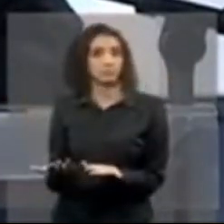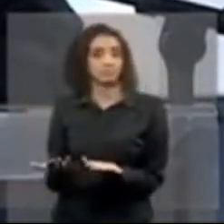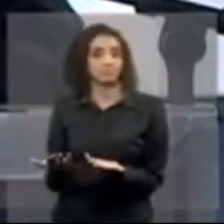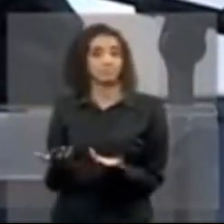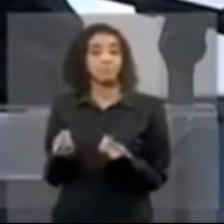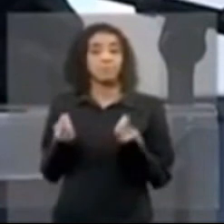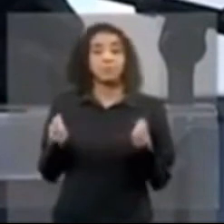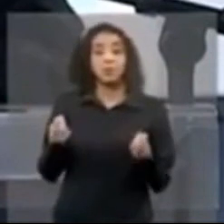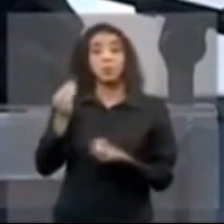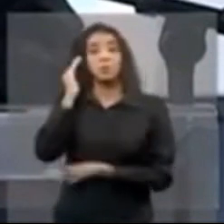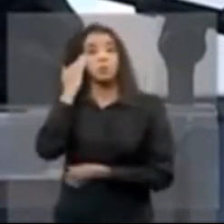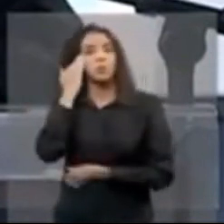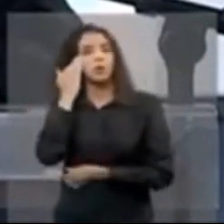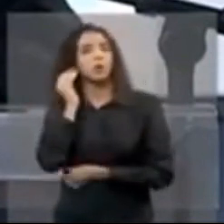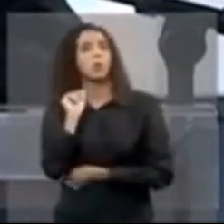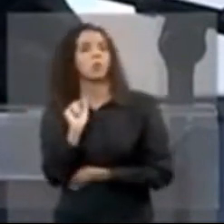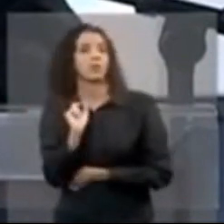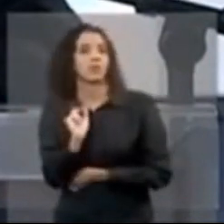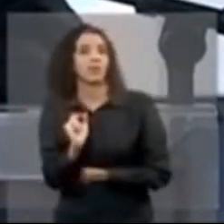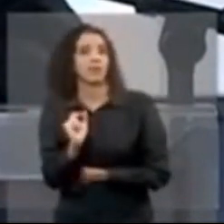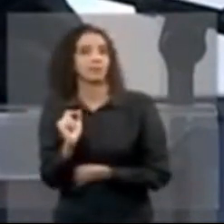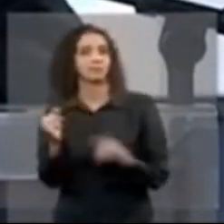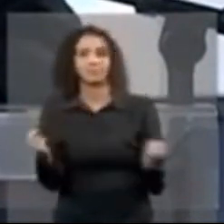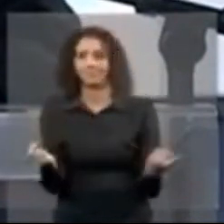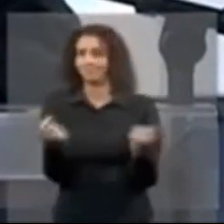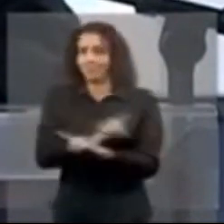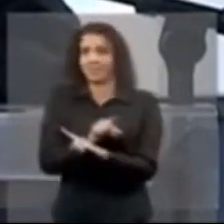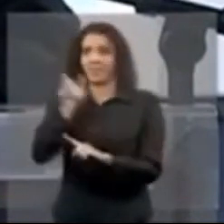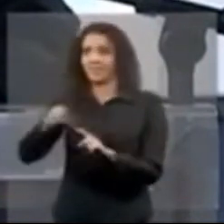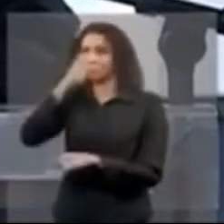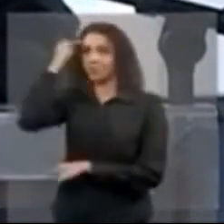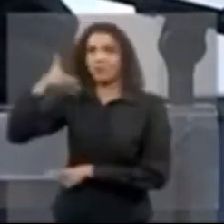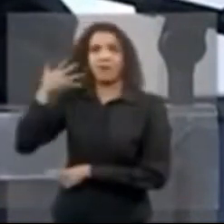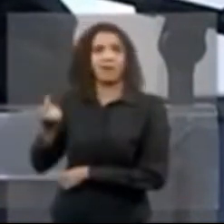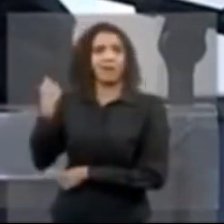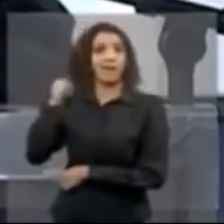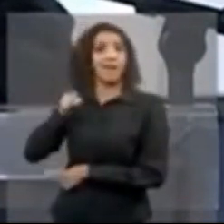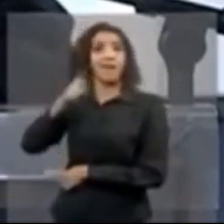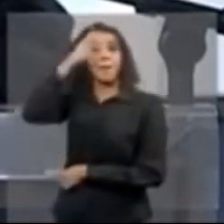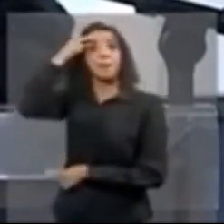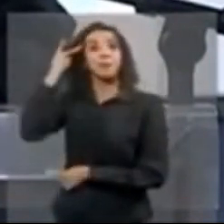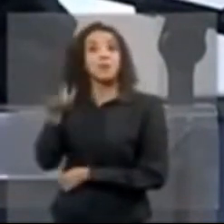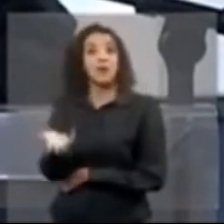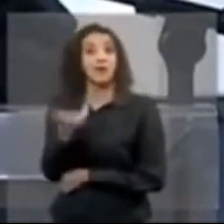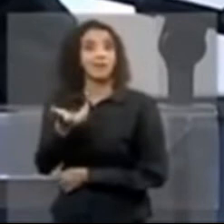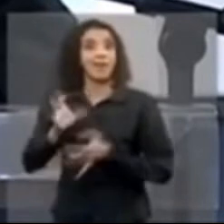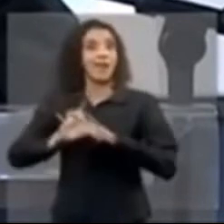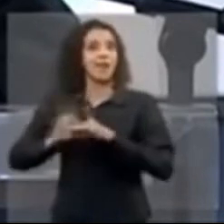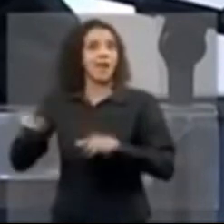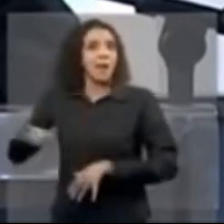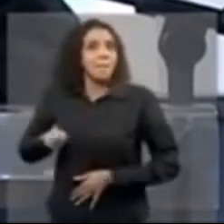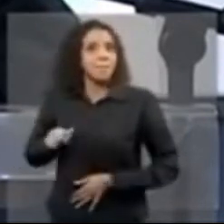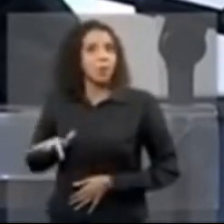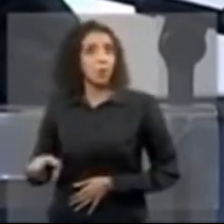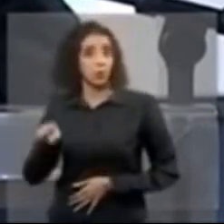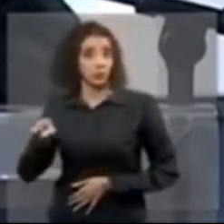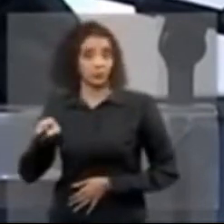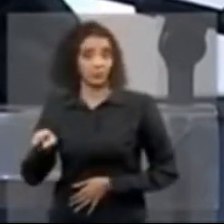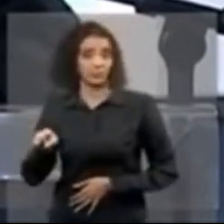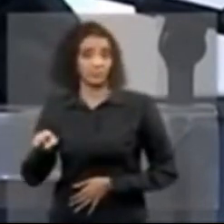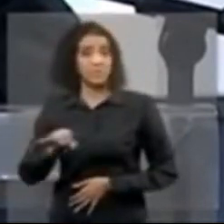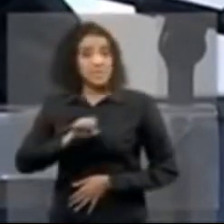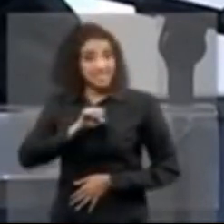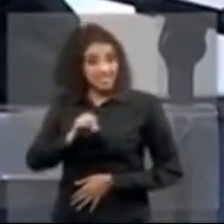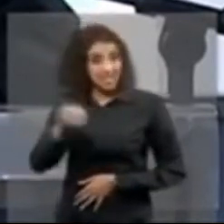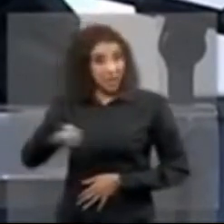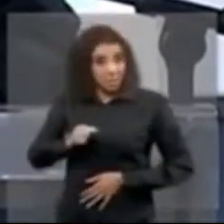que, exatamente ao contrário do que foi sustentado aqui pelos que estão interessados em promover o aborto, quando se legaliza